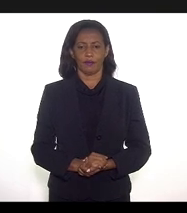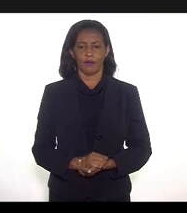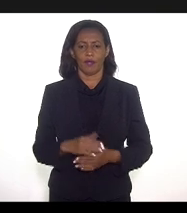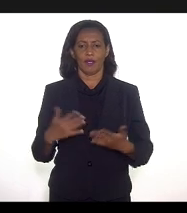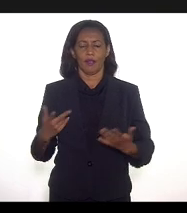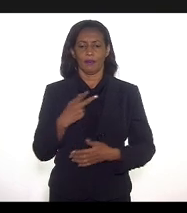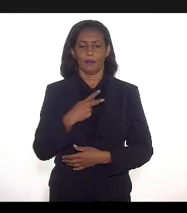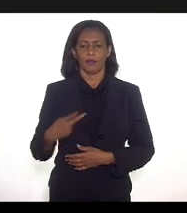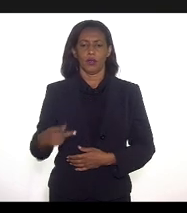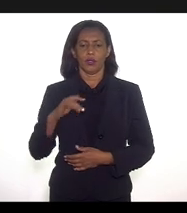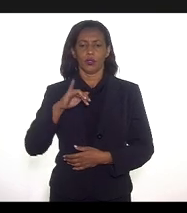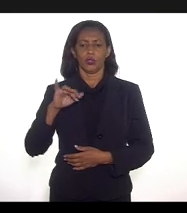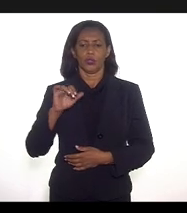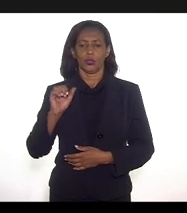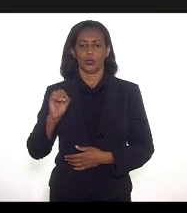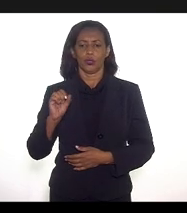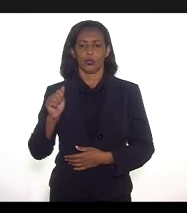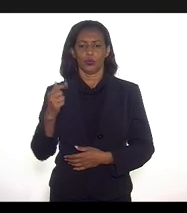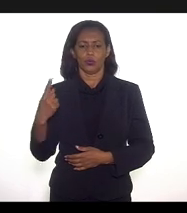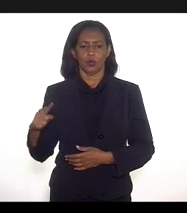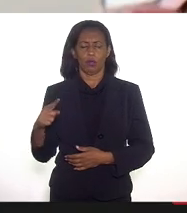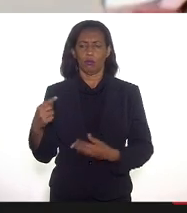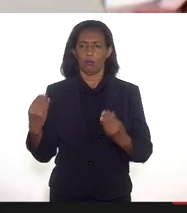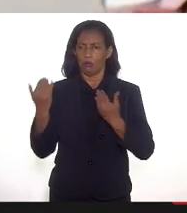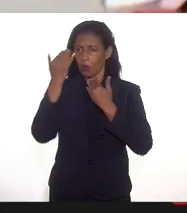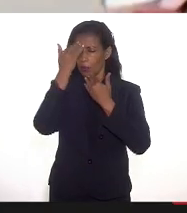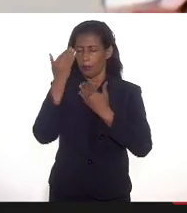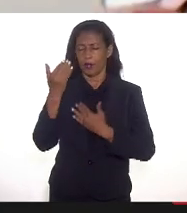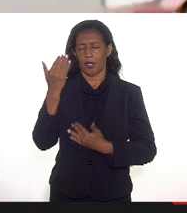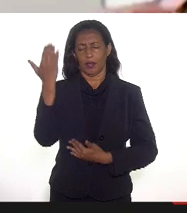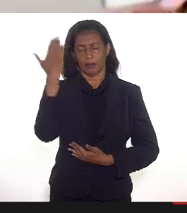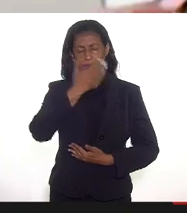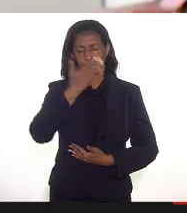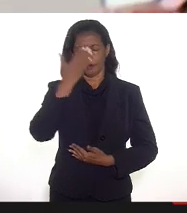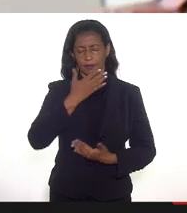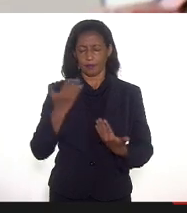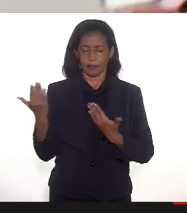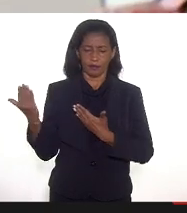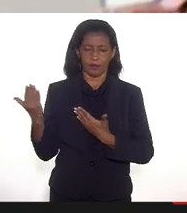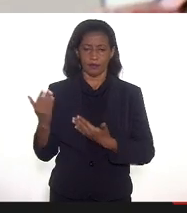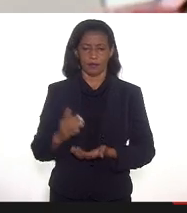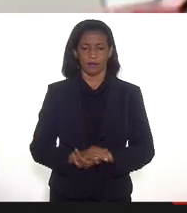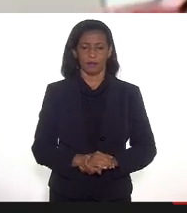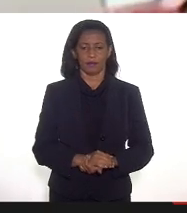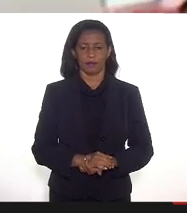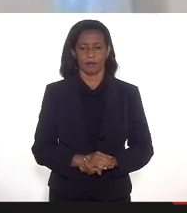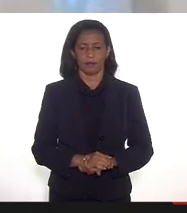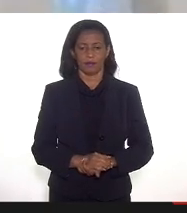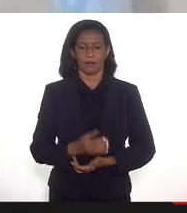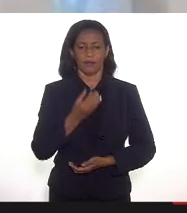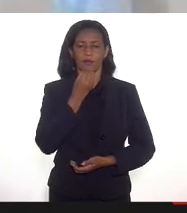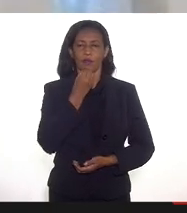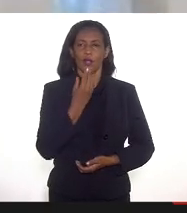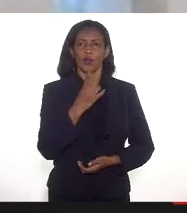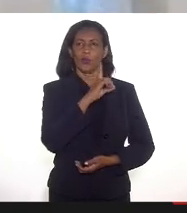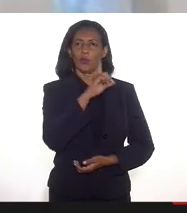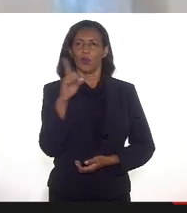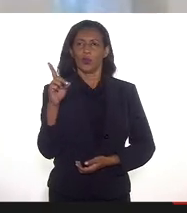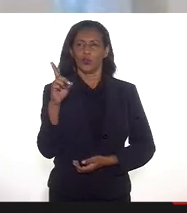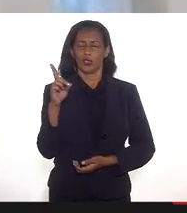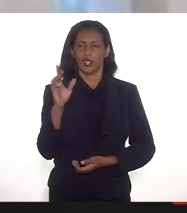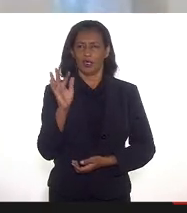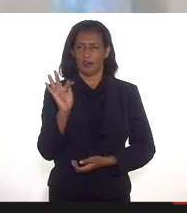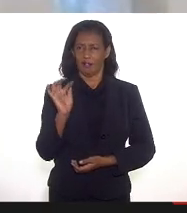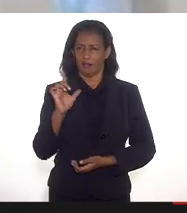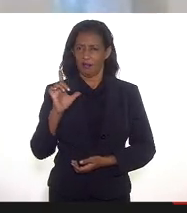presidente João Carrilho, obrigado pela presença. Passa a palavra. Bom dia, deputado Flávio Serafini,